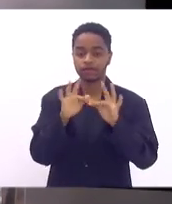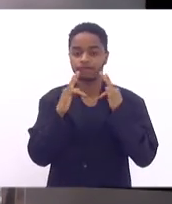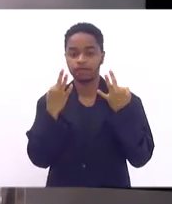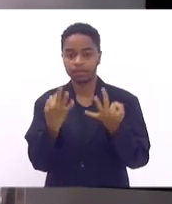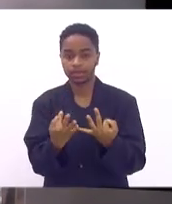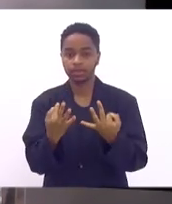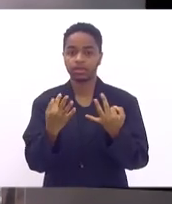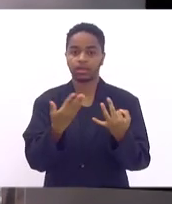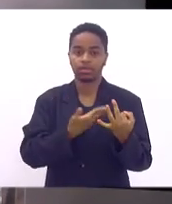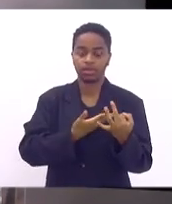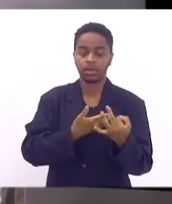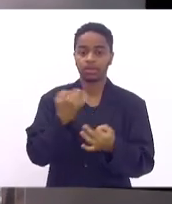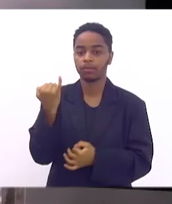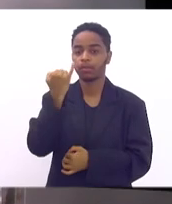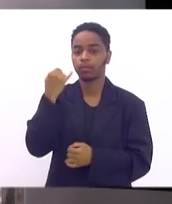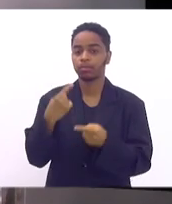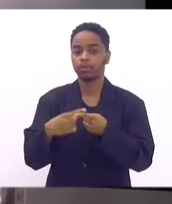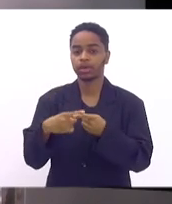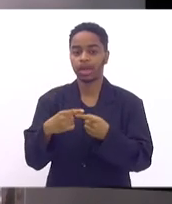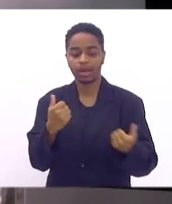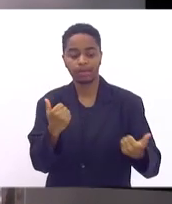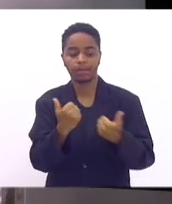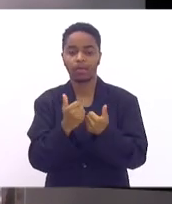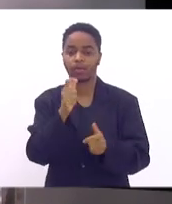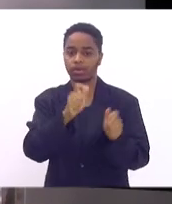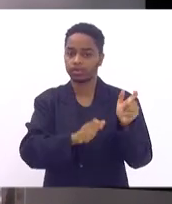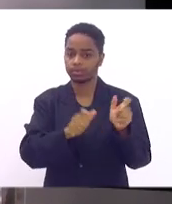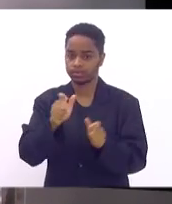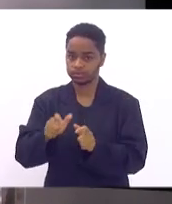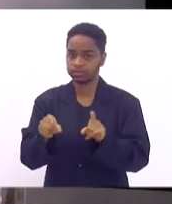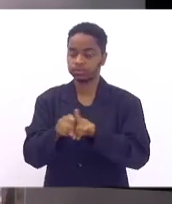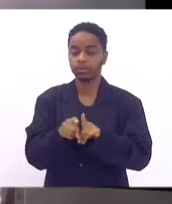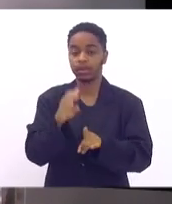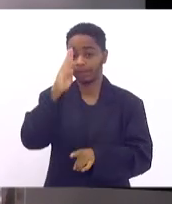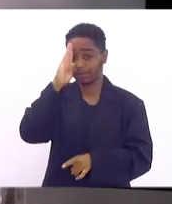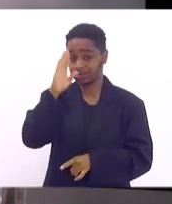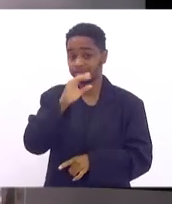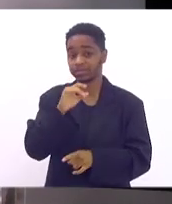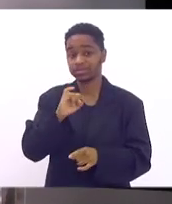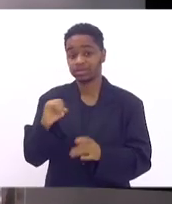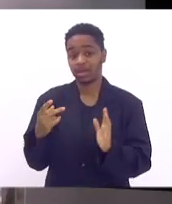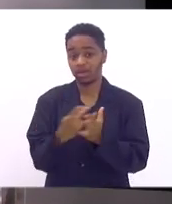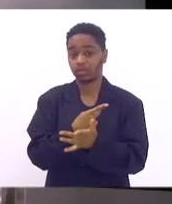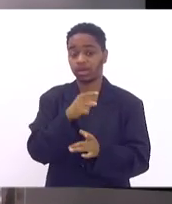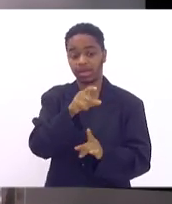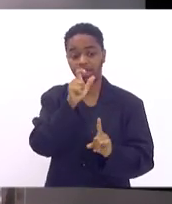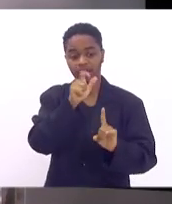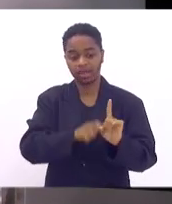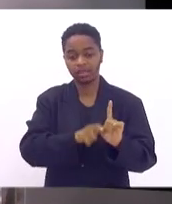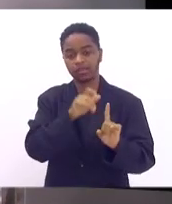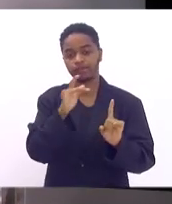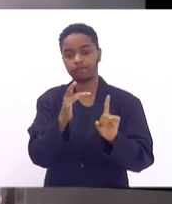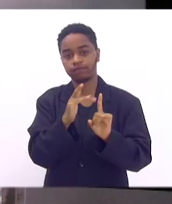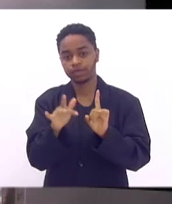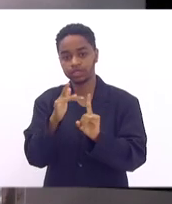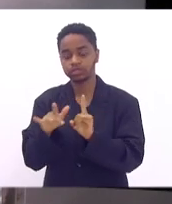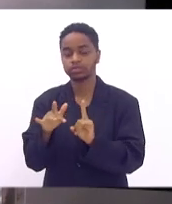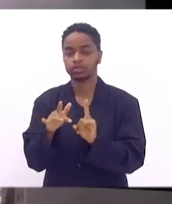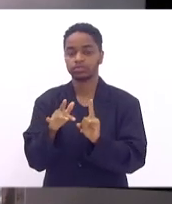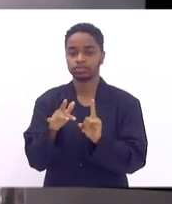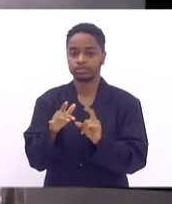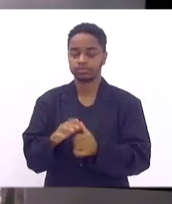família, é muito importante para o fortalecimento daquela pessoa, principalmente ela enquanto vítima. né, que vai se deparar com um processo